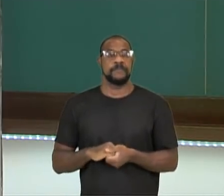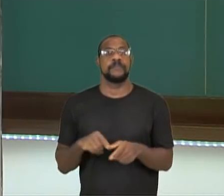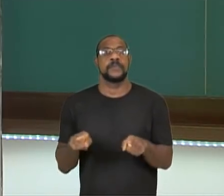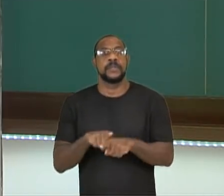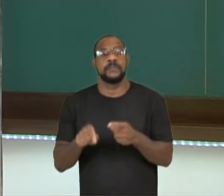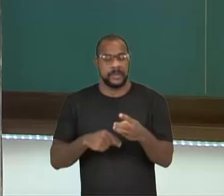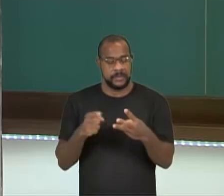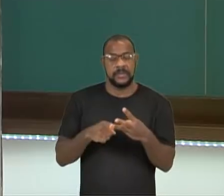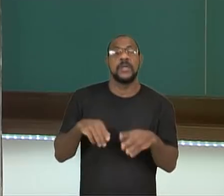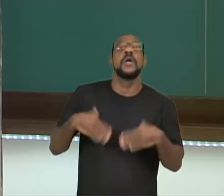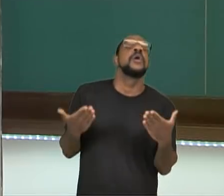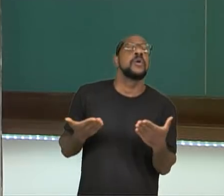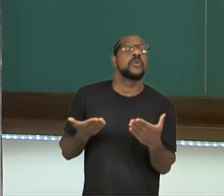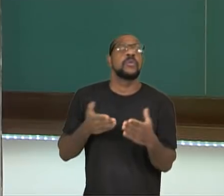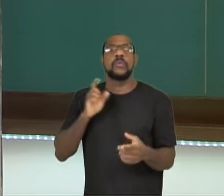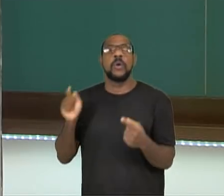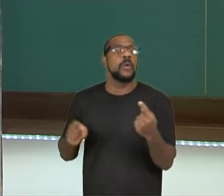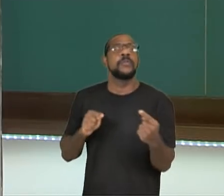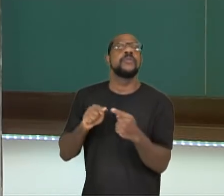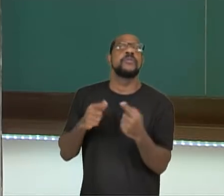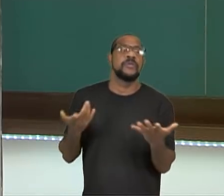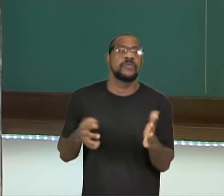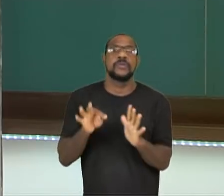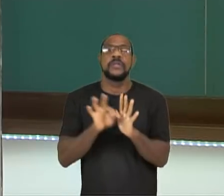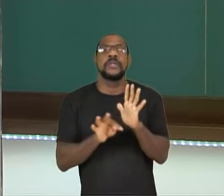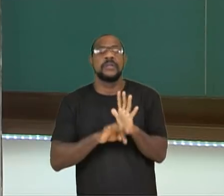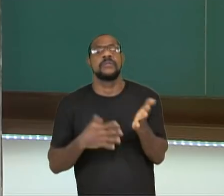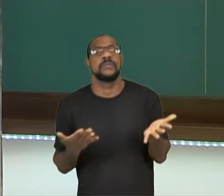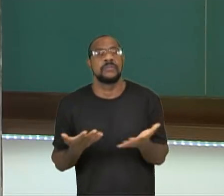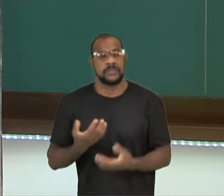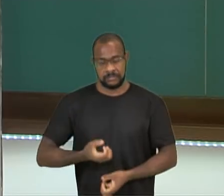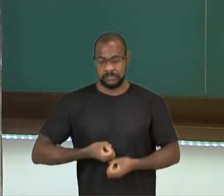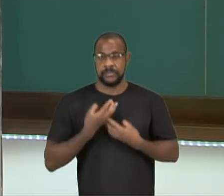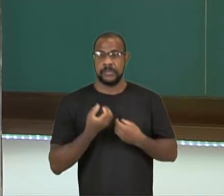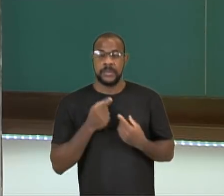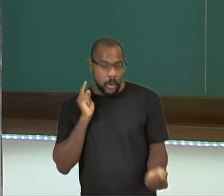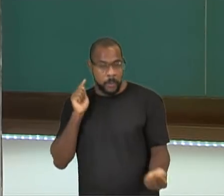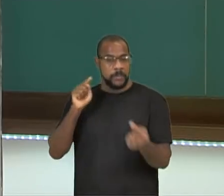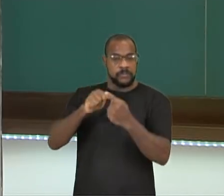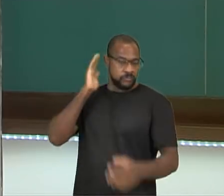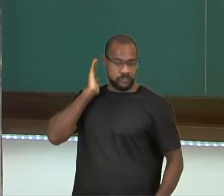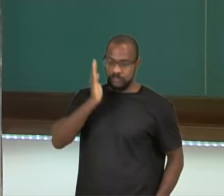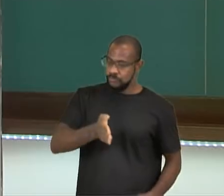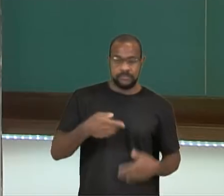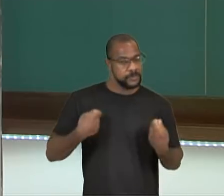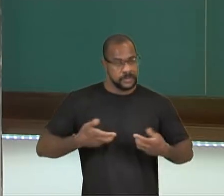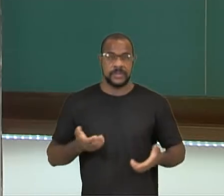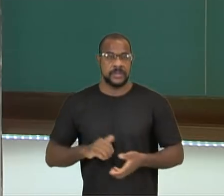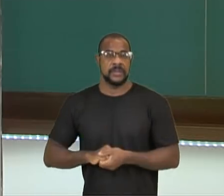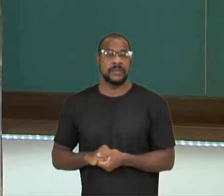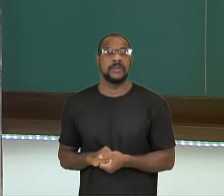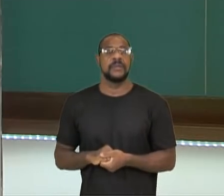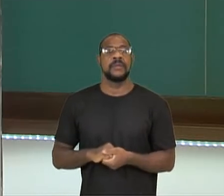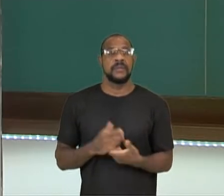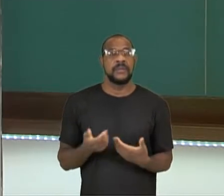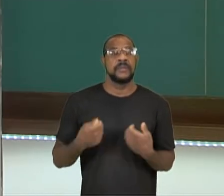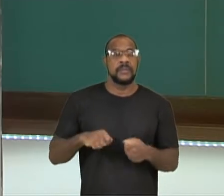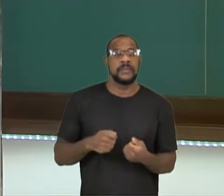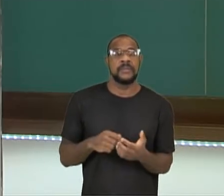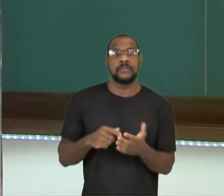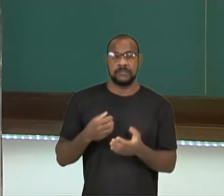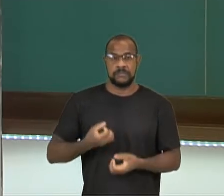tenha lido. Então, o depoimento, ele está não apenas numa única fonte, você encontra ele em diversos lugares, tá? Então, quando